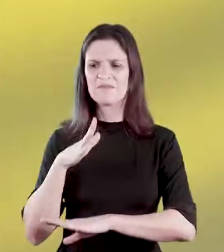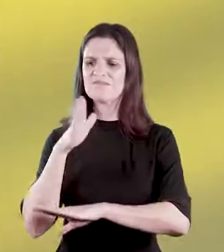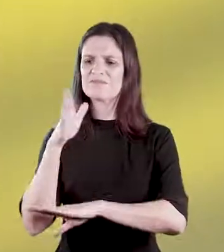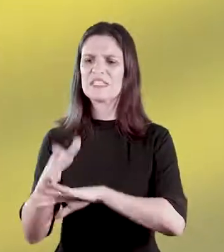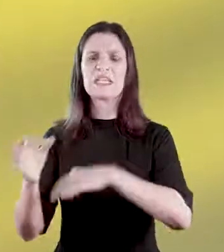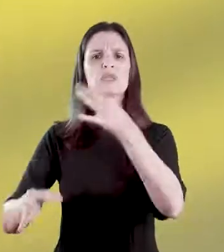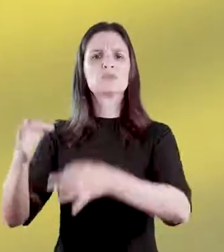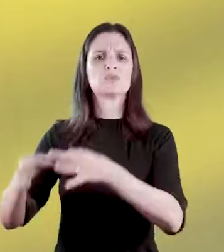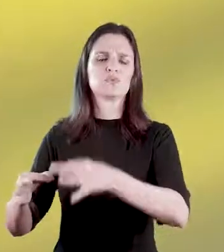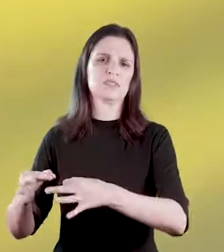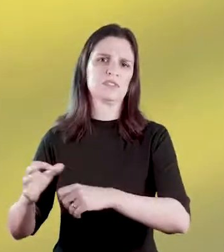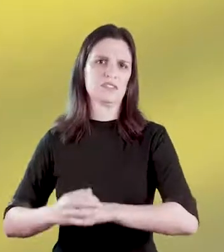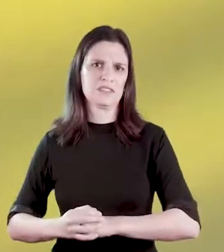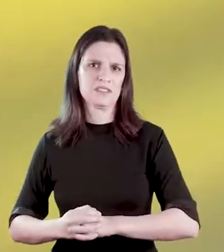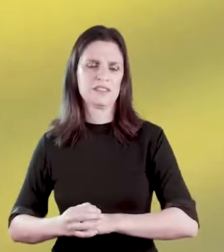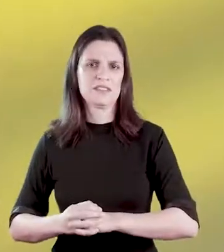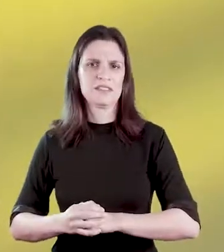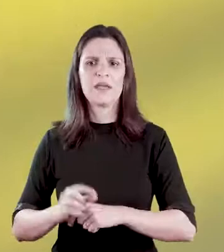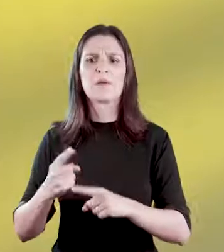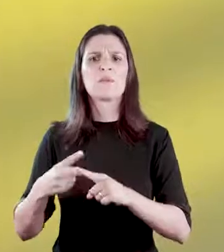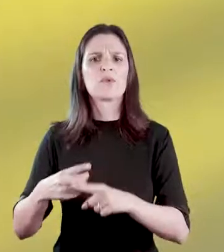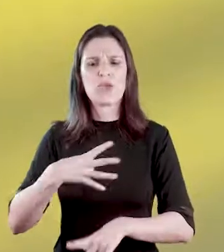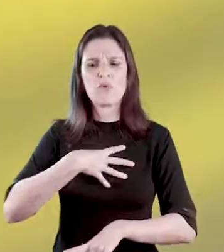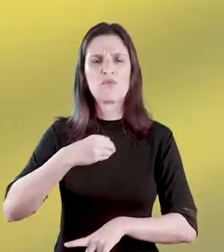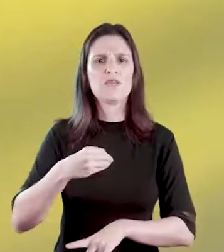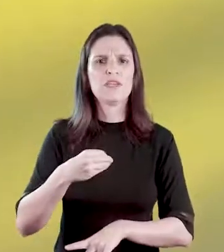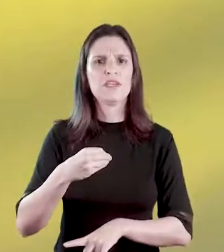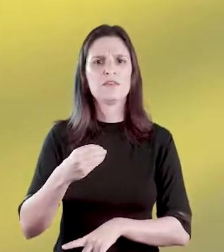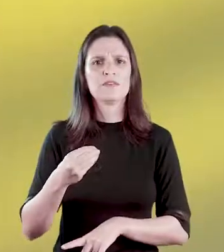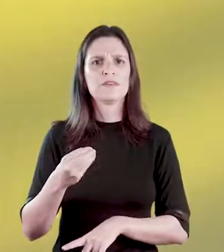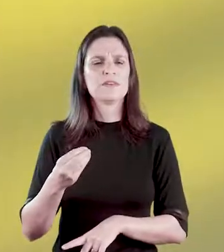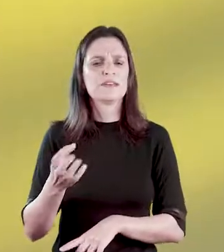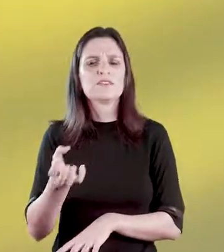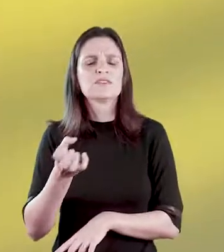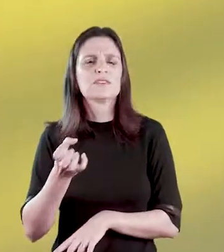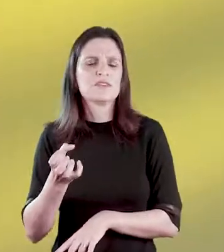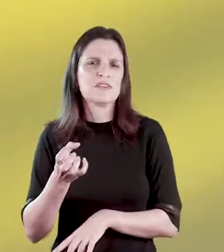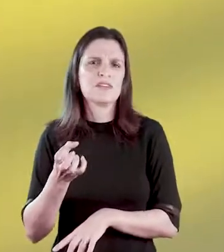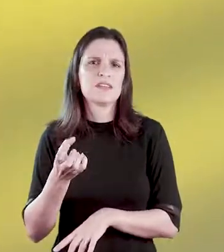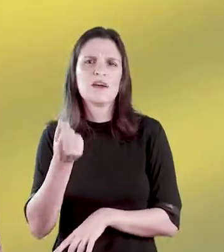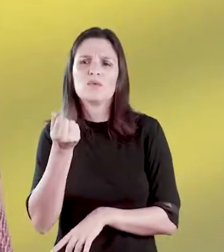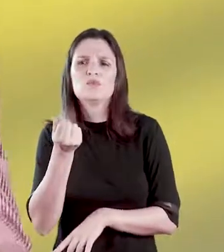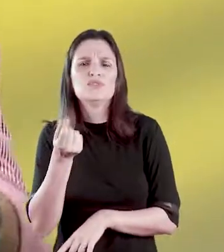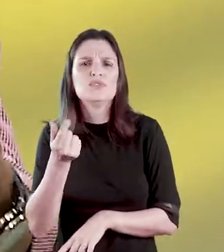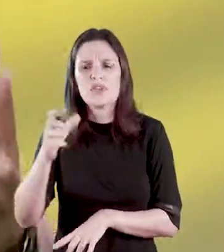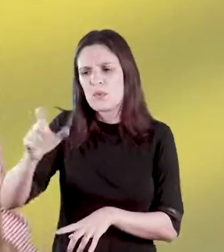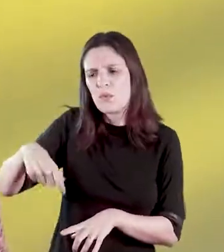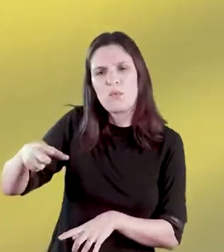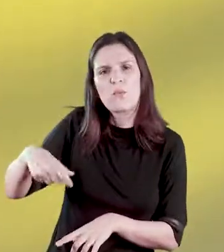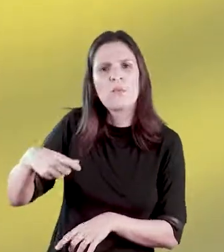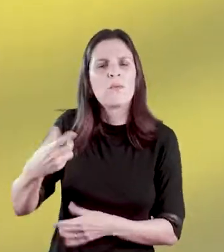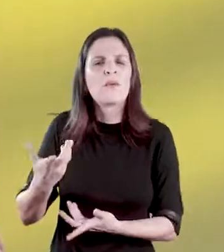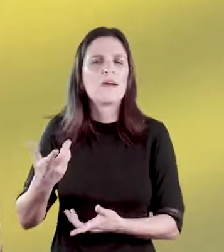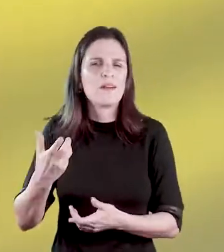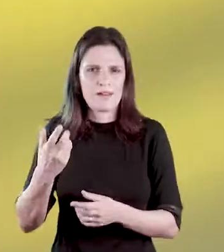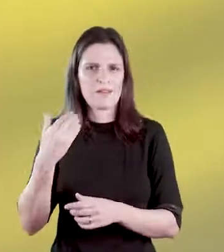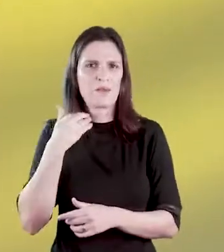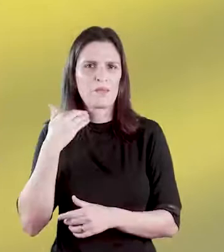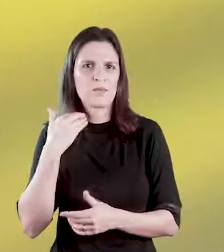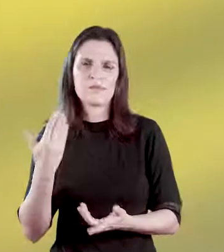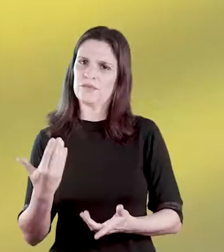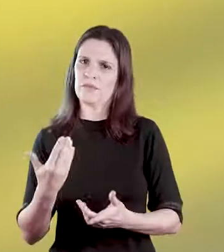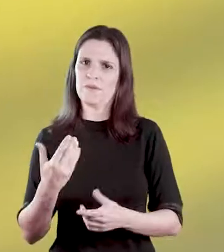queria saber se você tem uma ideia queria o cartão do idoso mas não queria cuidar do Idoso queria ao final do mês é pegar o